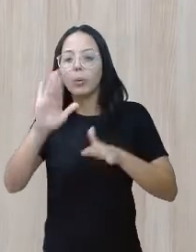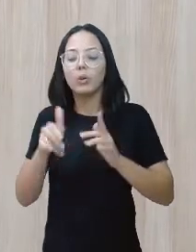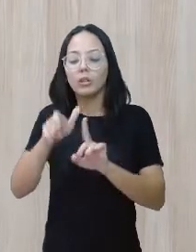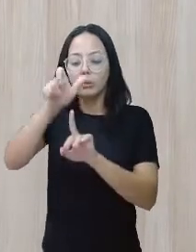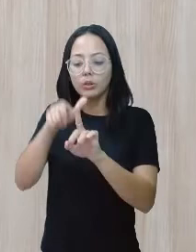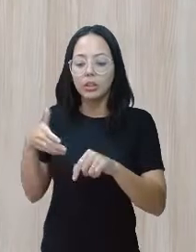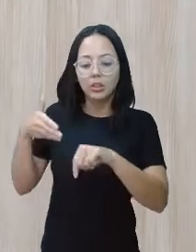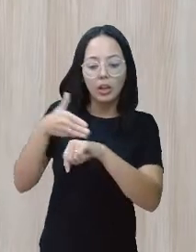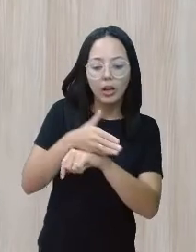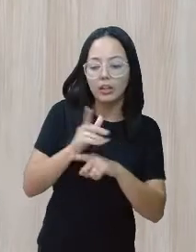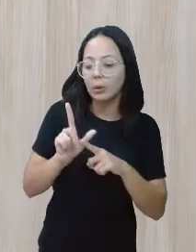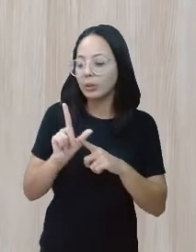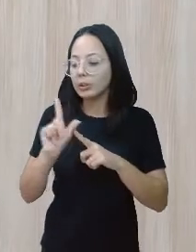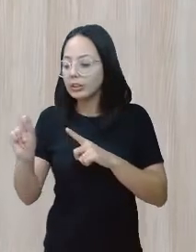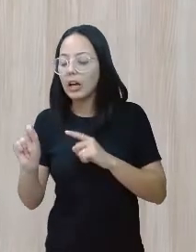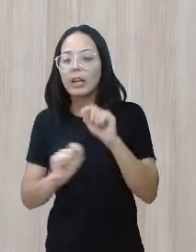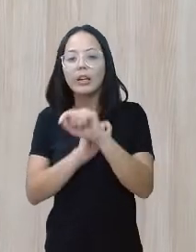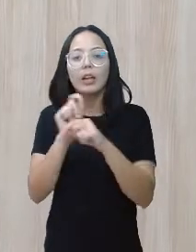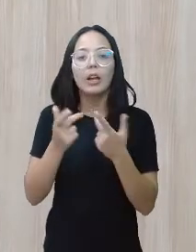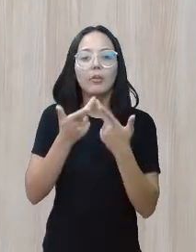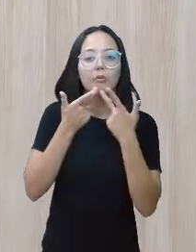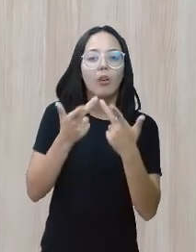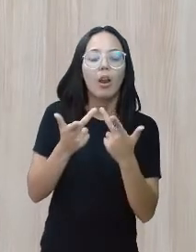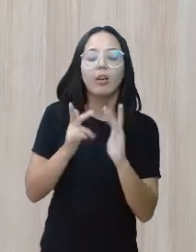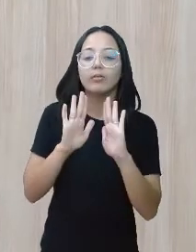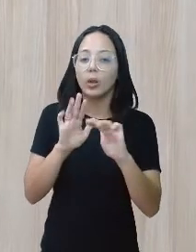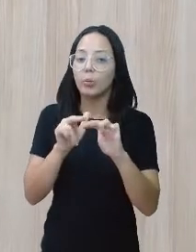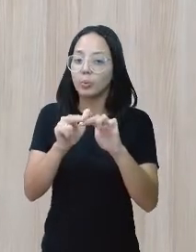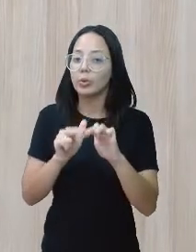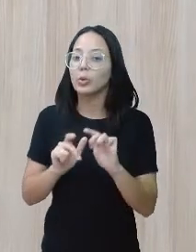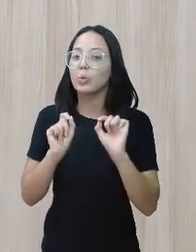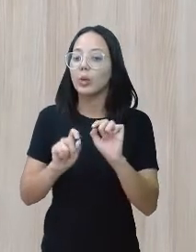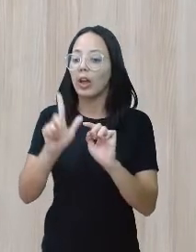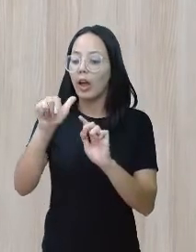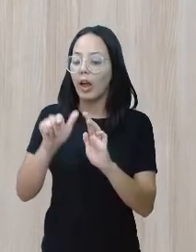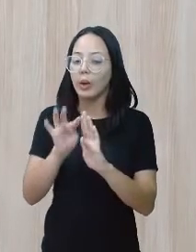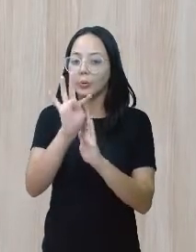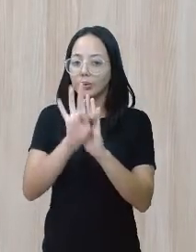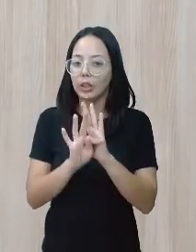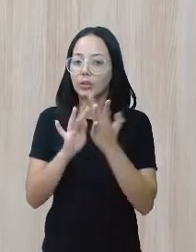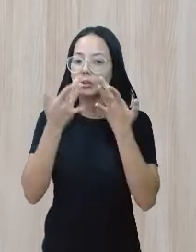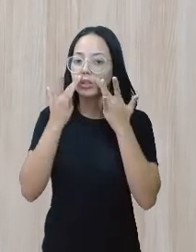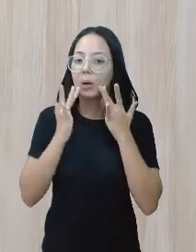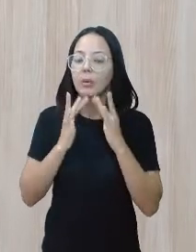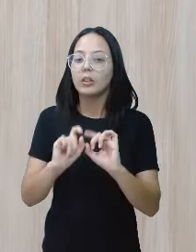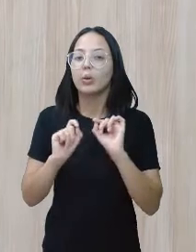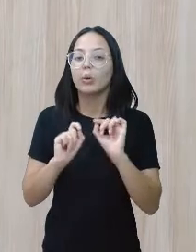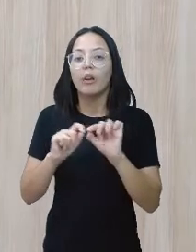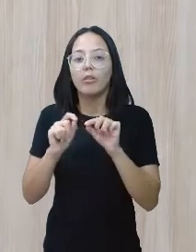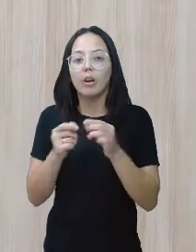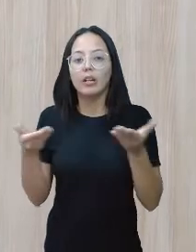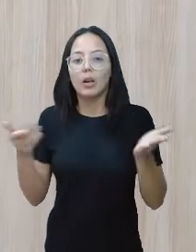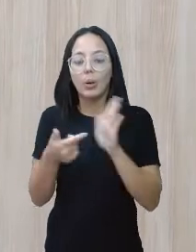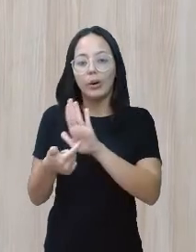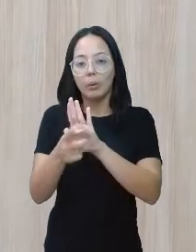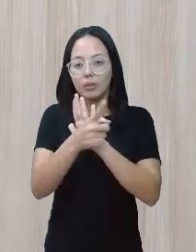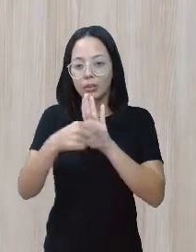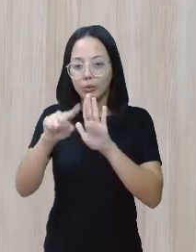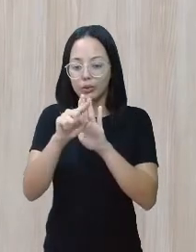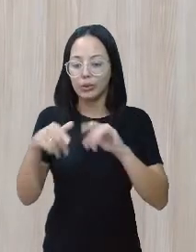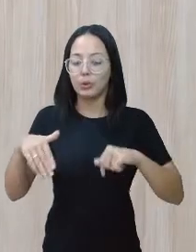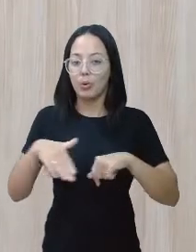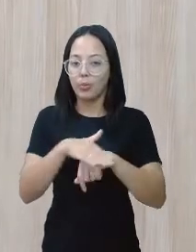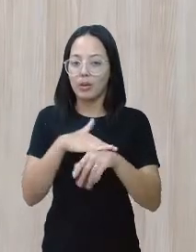quando elas saem, quem fala. Então, é o texto dramático que normalmente faz essa representação, essa